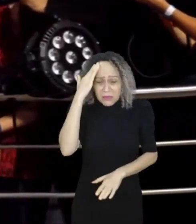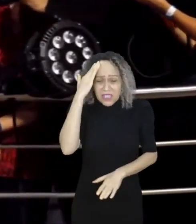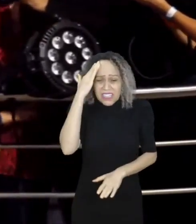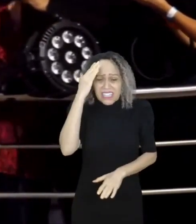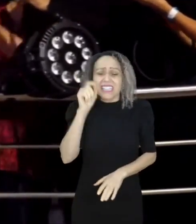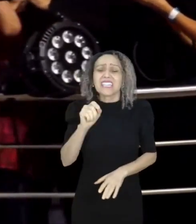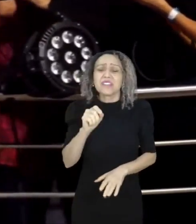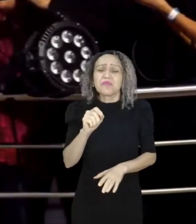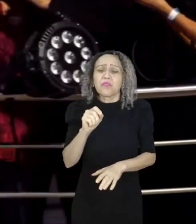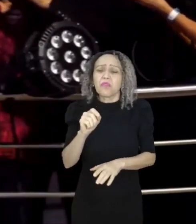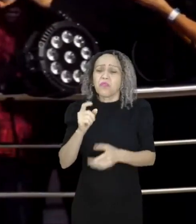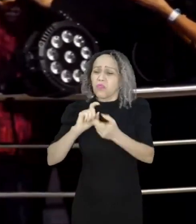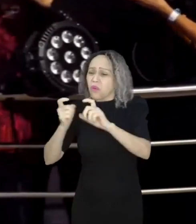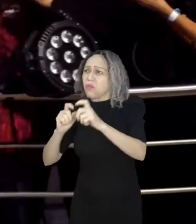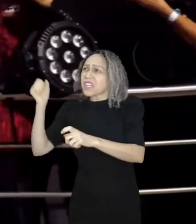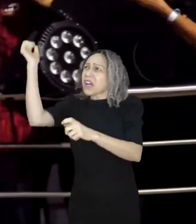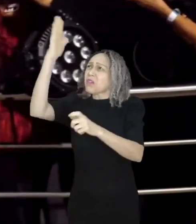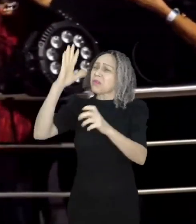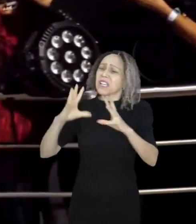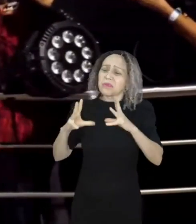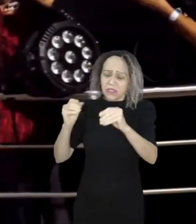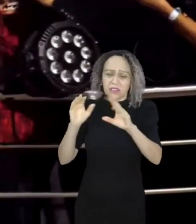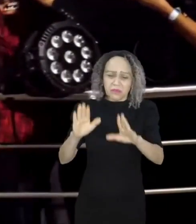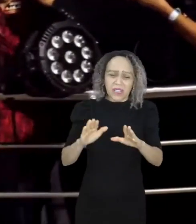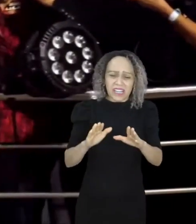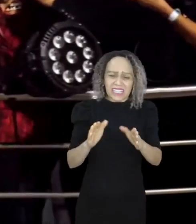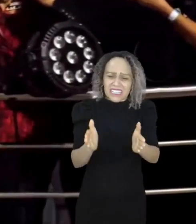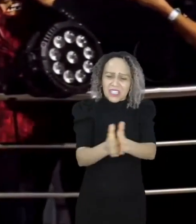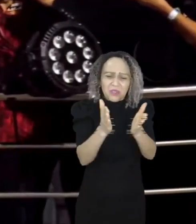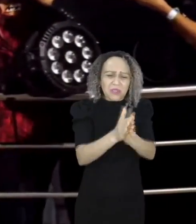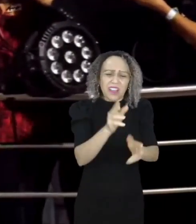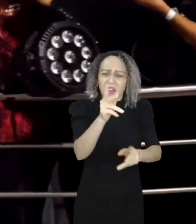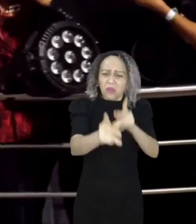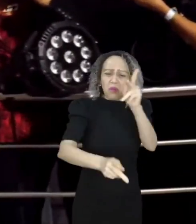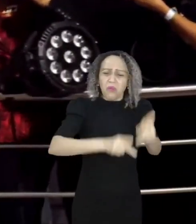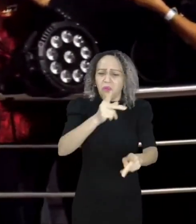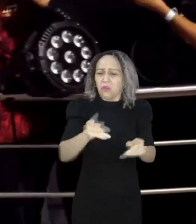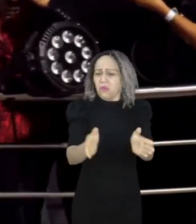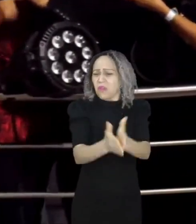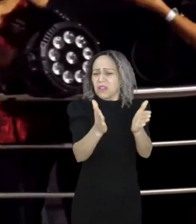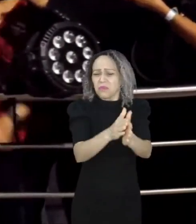irão receber a política mais influente do meu governo.